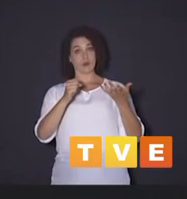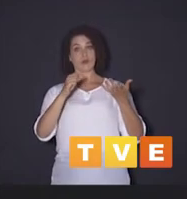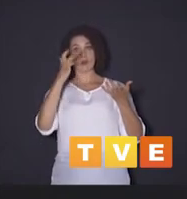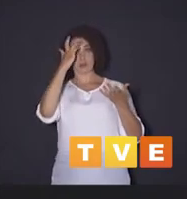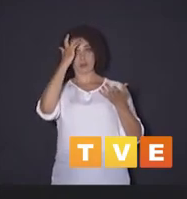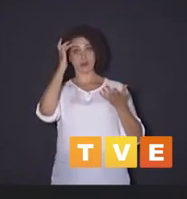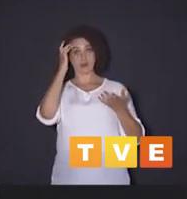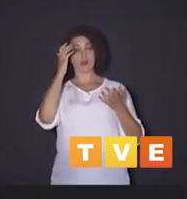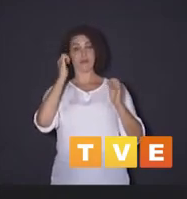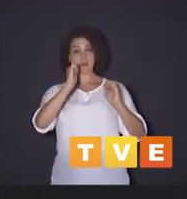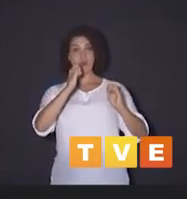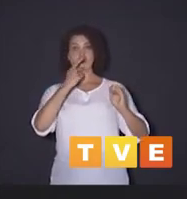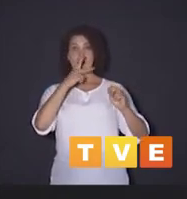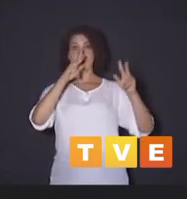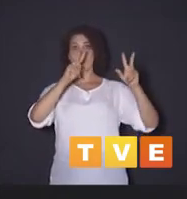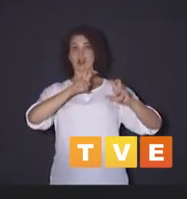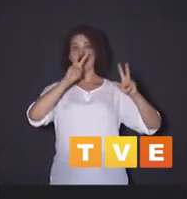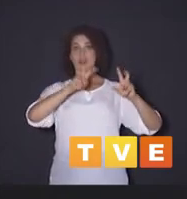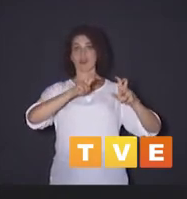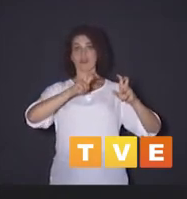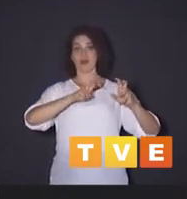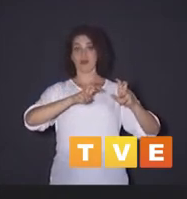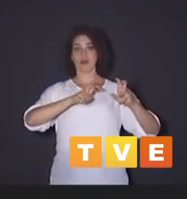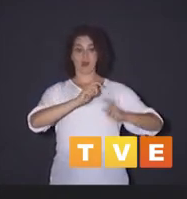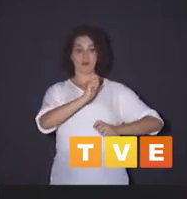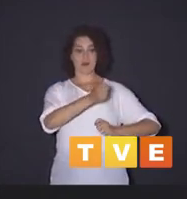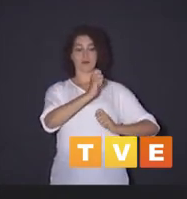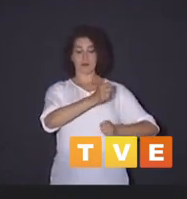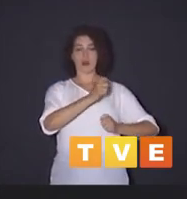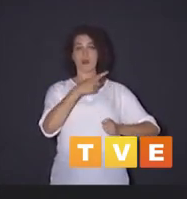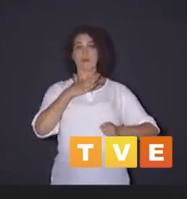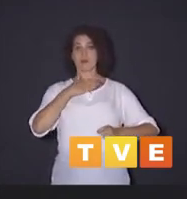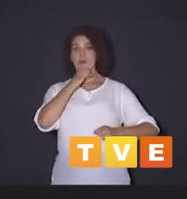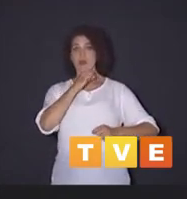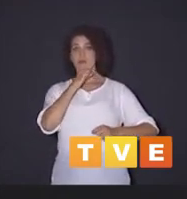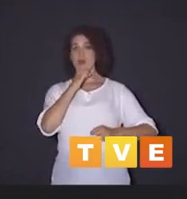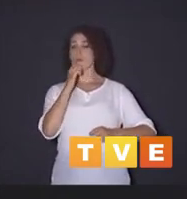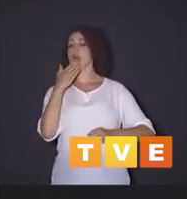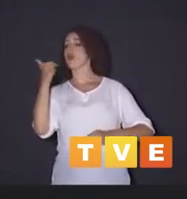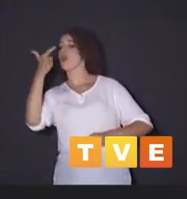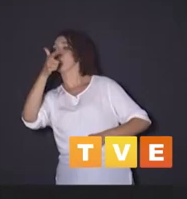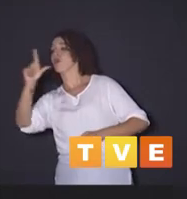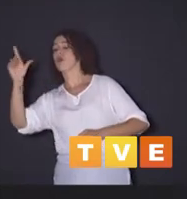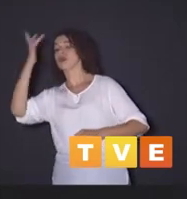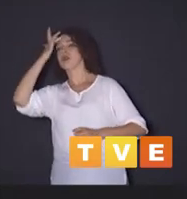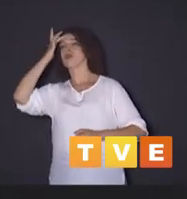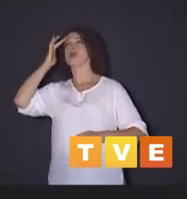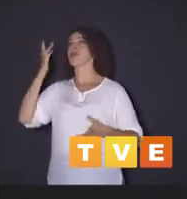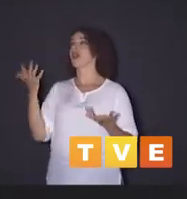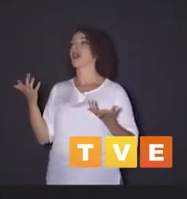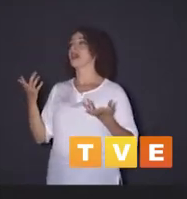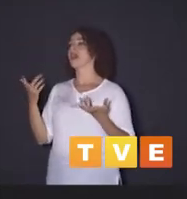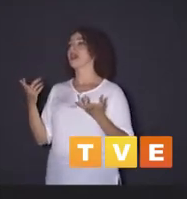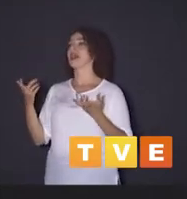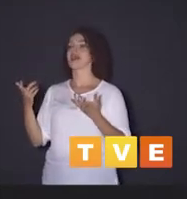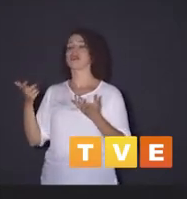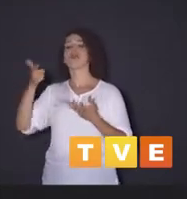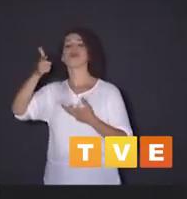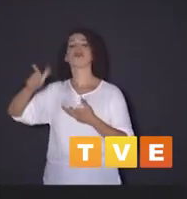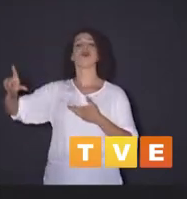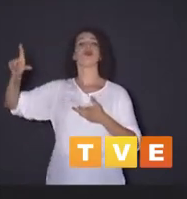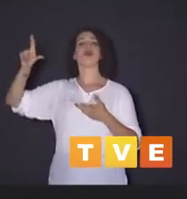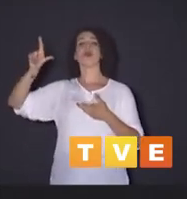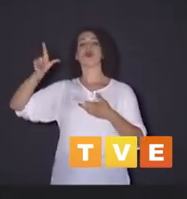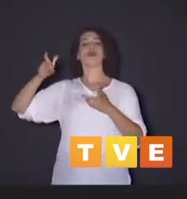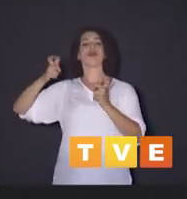falar de marisco é minha avó e eu falar dela então melhor do que alguém que vem dá dá dá né de uma outra emissora